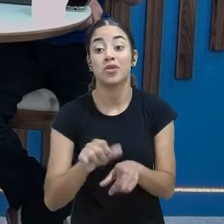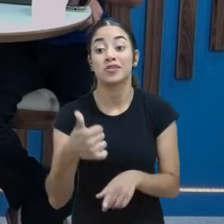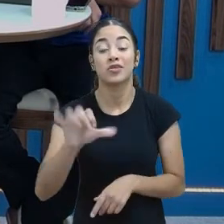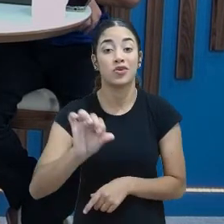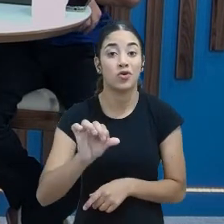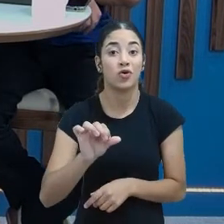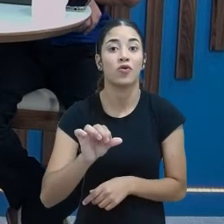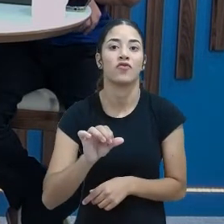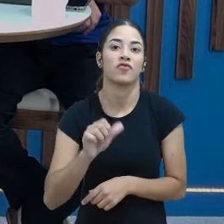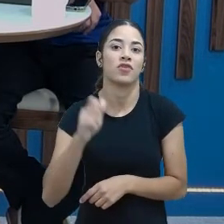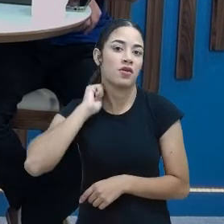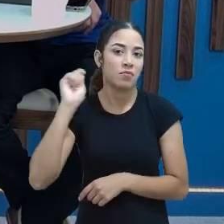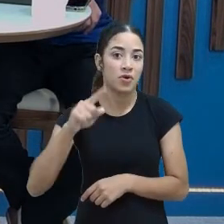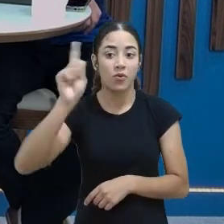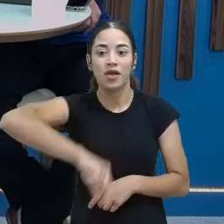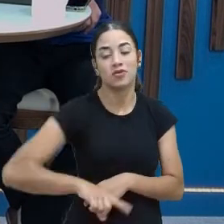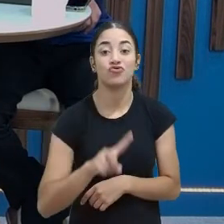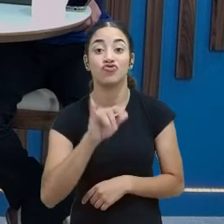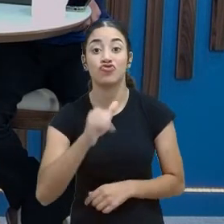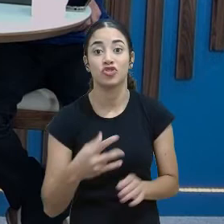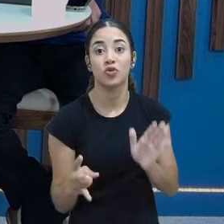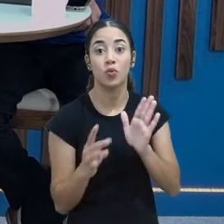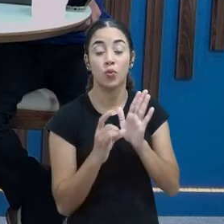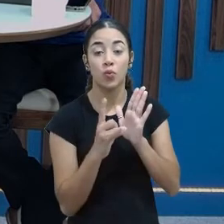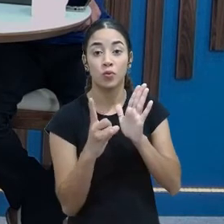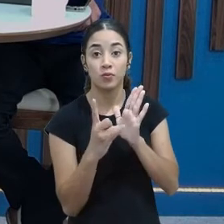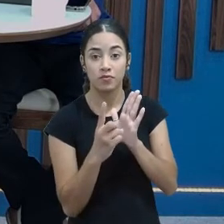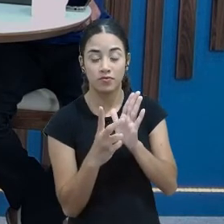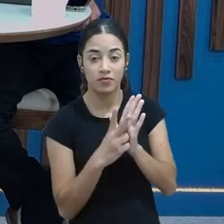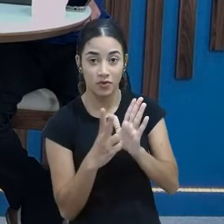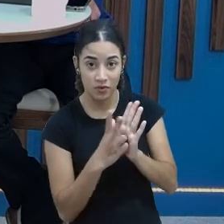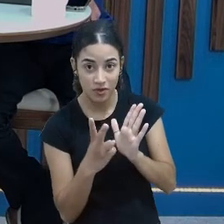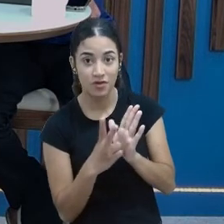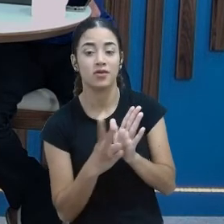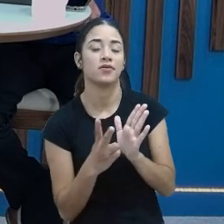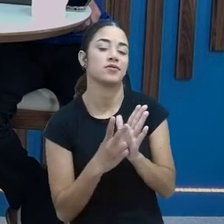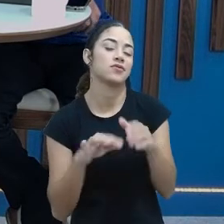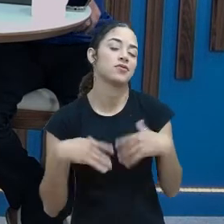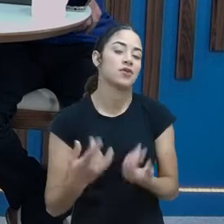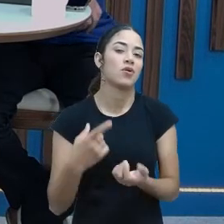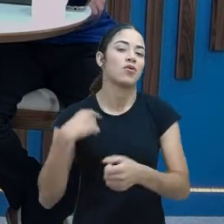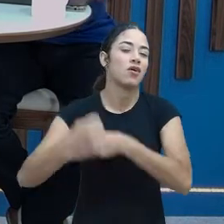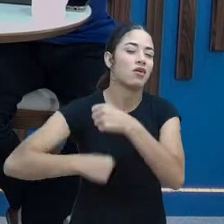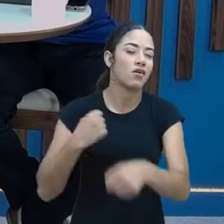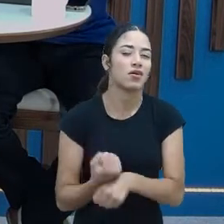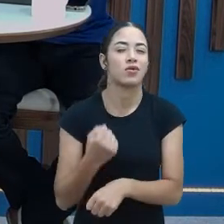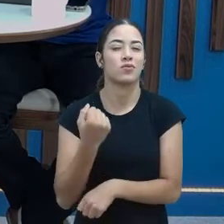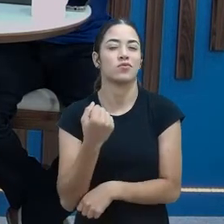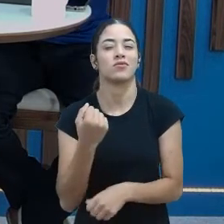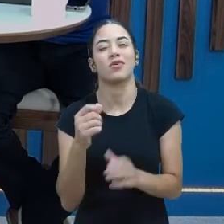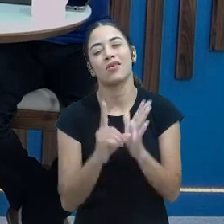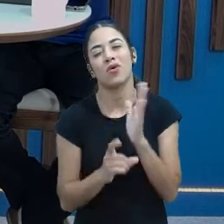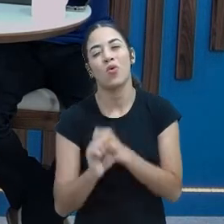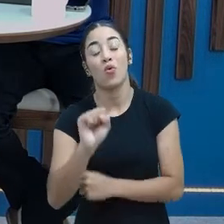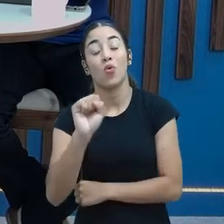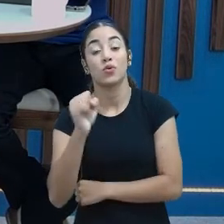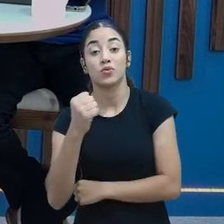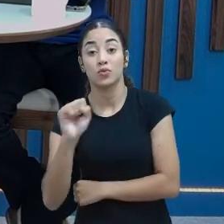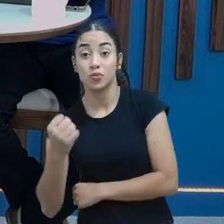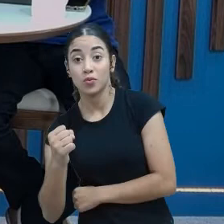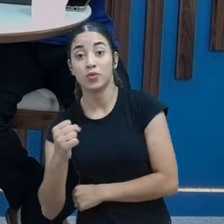do índio, não é? E aí a gente precisa, né, a partir de 88, aí foi se construindo